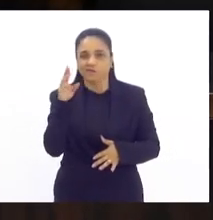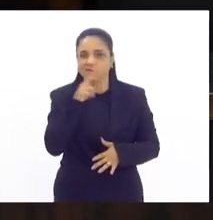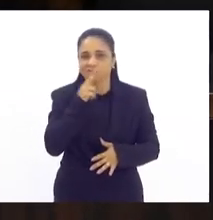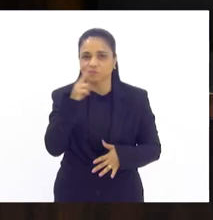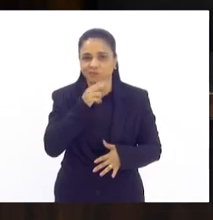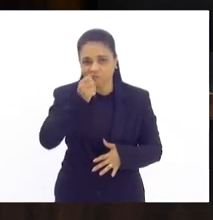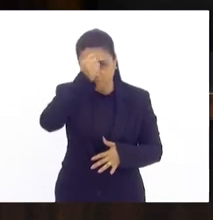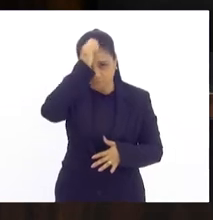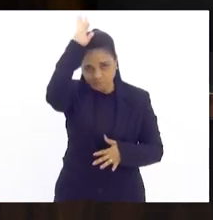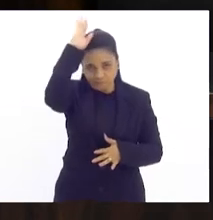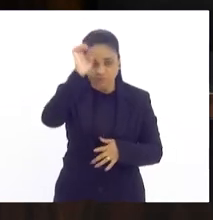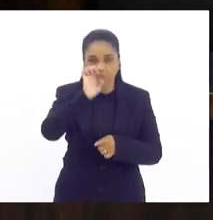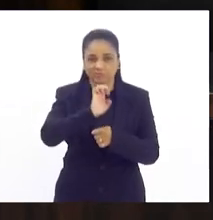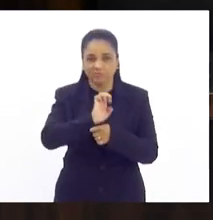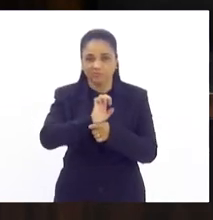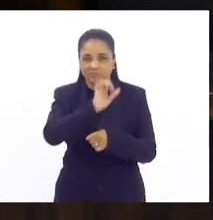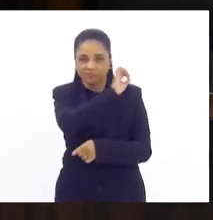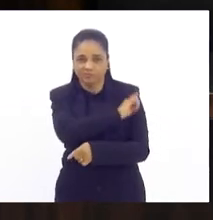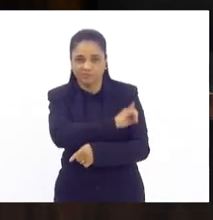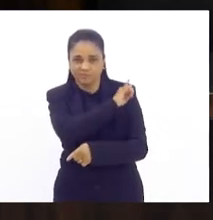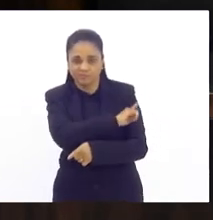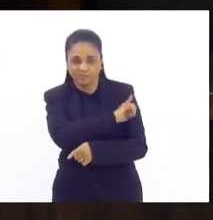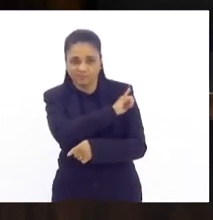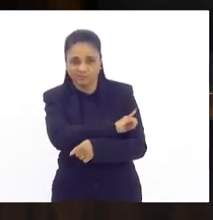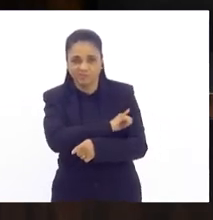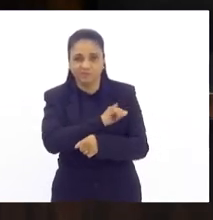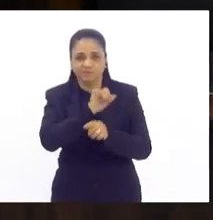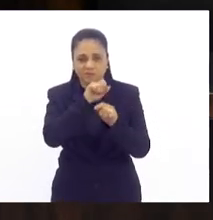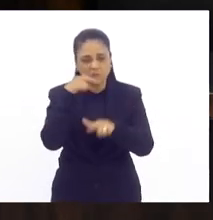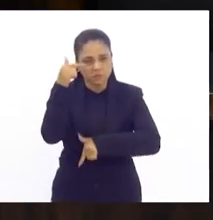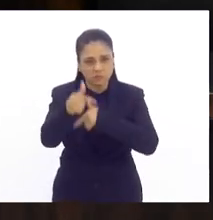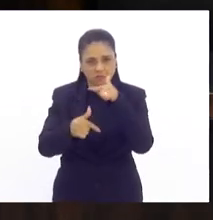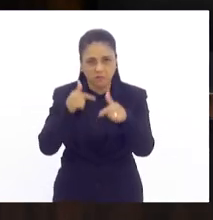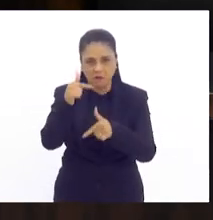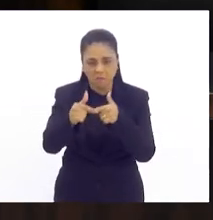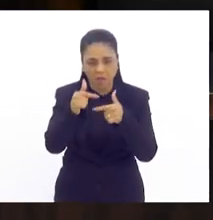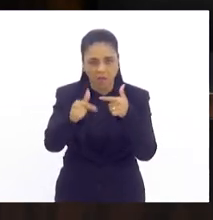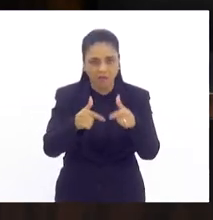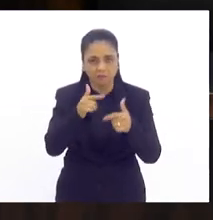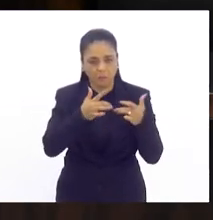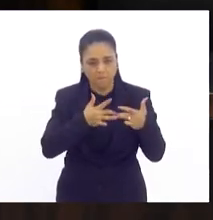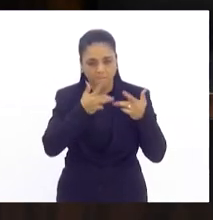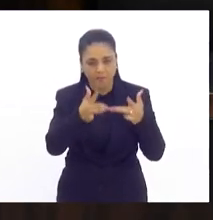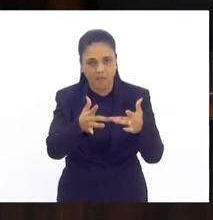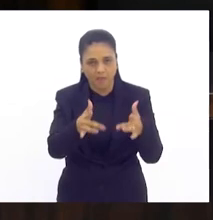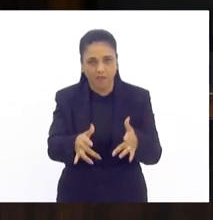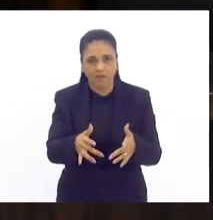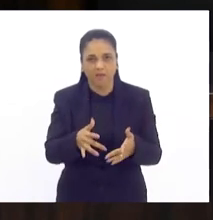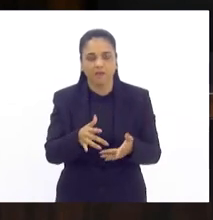do Estado do Rio de Janeiro, pelos relevantes serviços prestados.